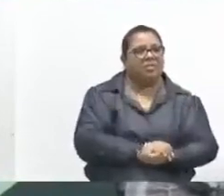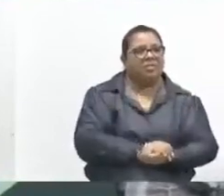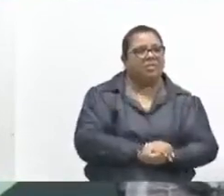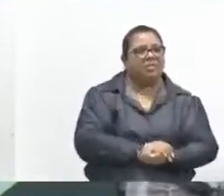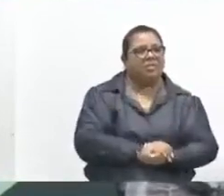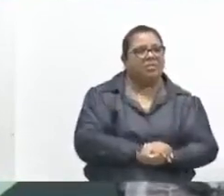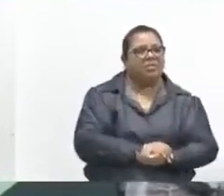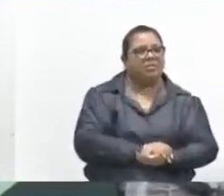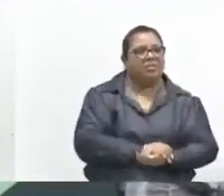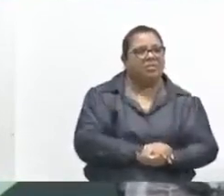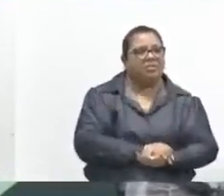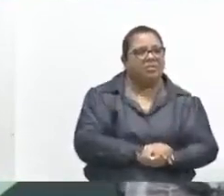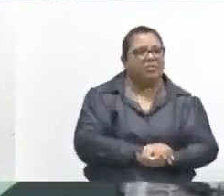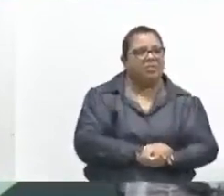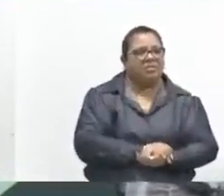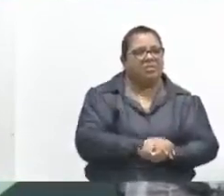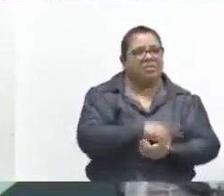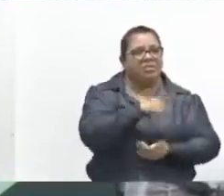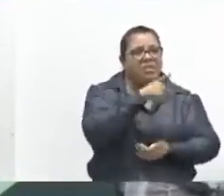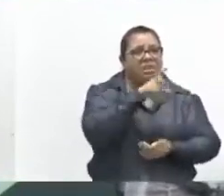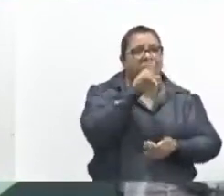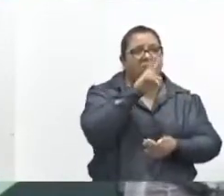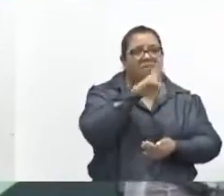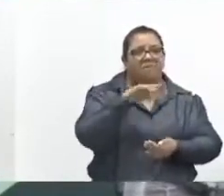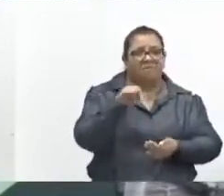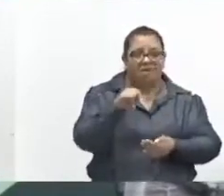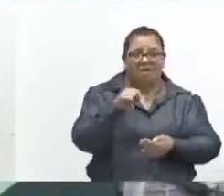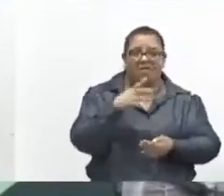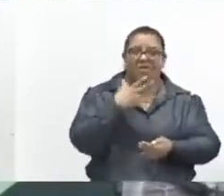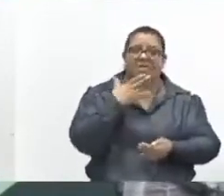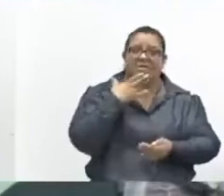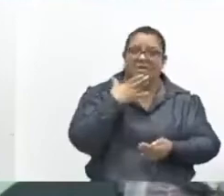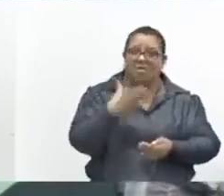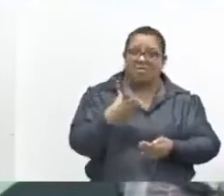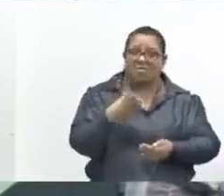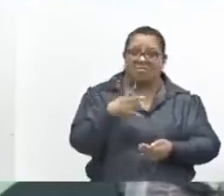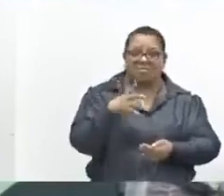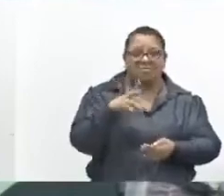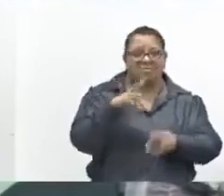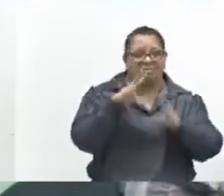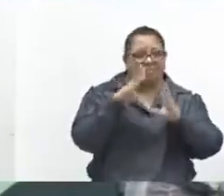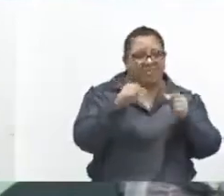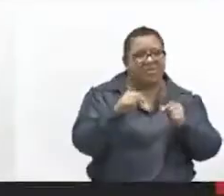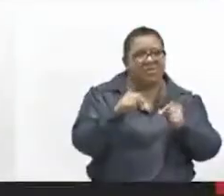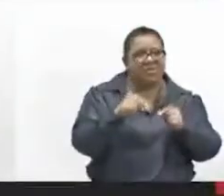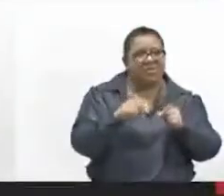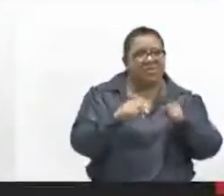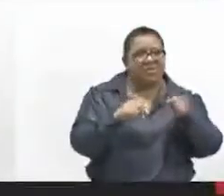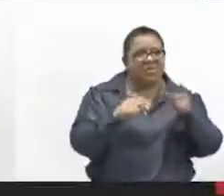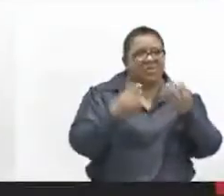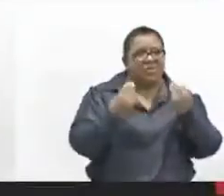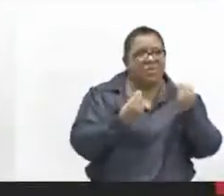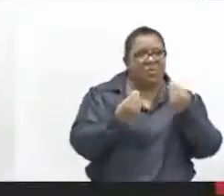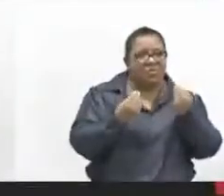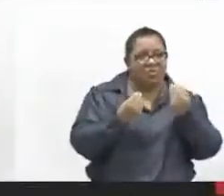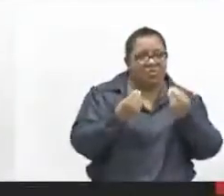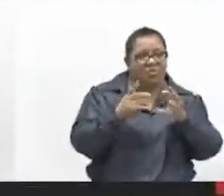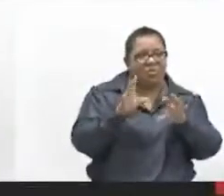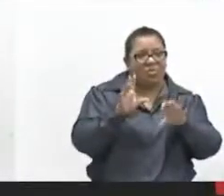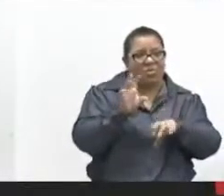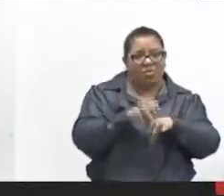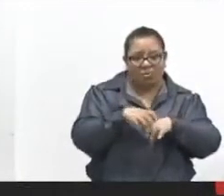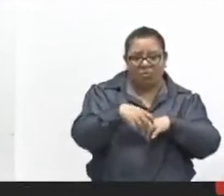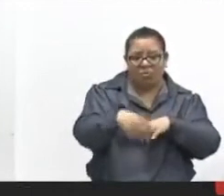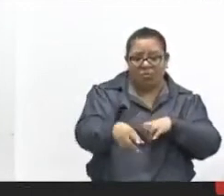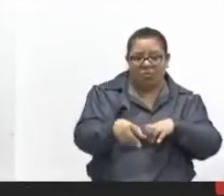Né, então, o estudante ele vai deixar de ser atendido pela assistência estudantil em todos os suas vertentes. O estudante que concluir seu curso, ou